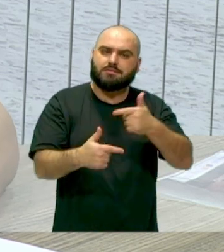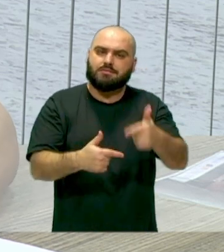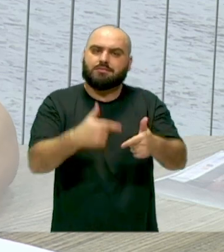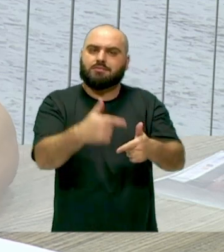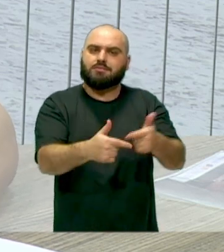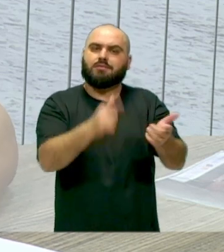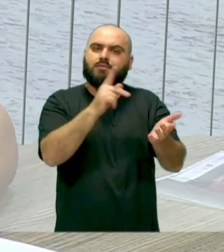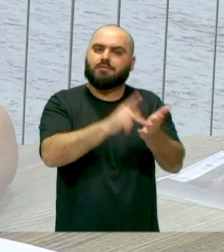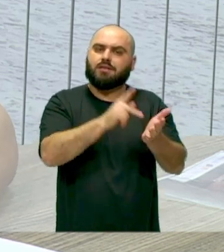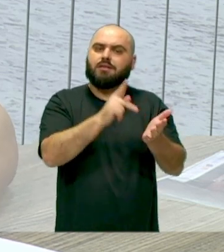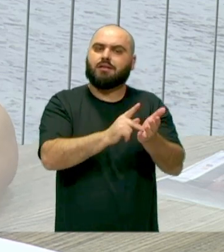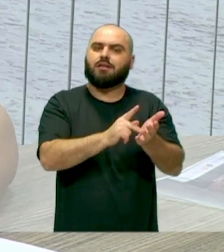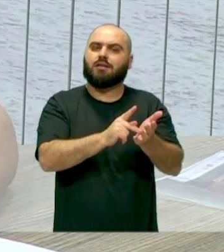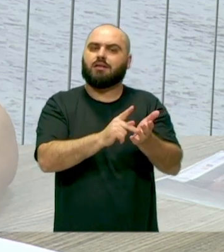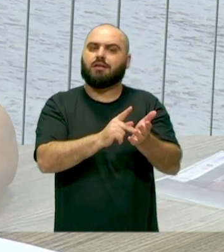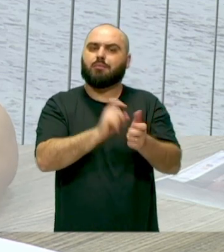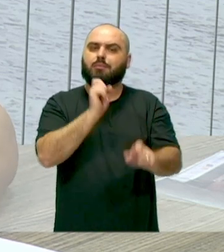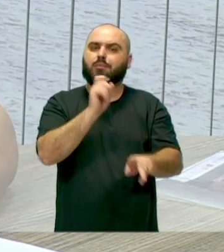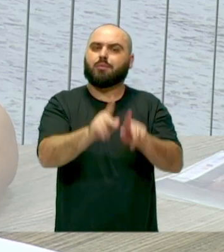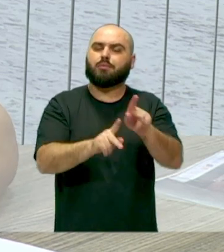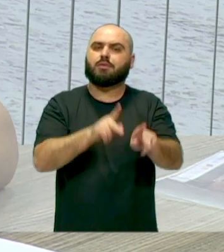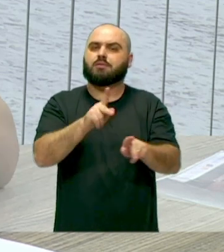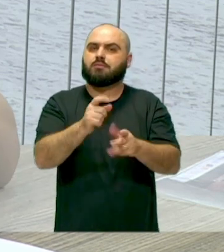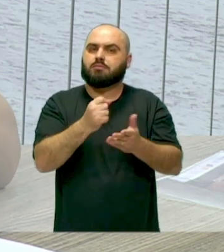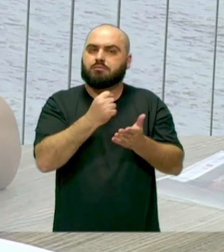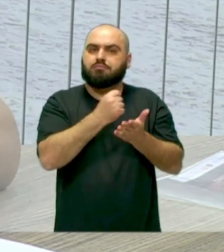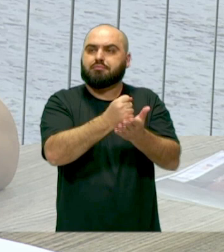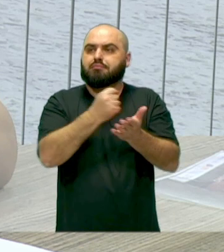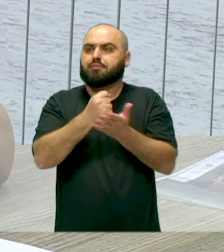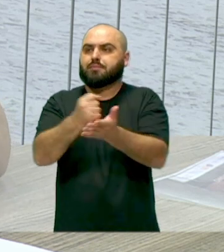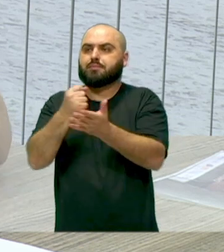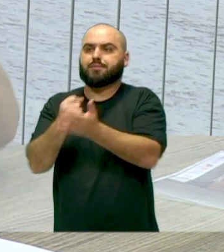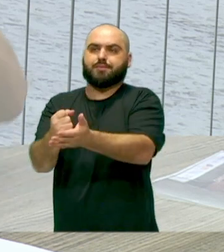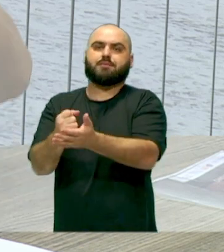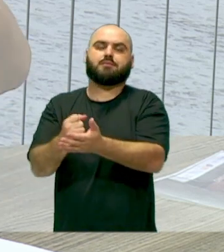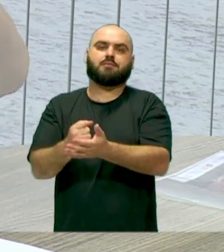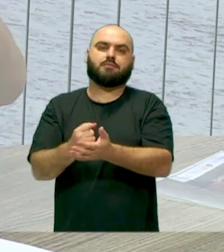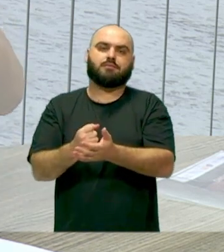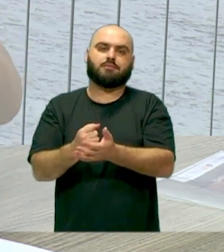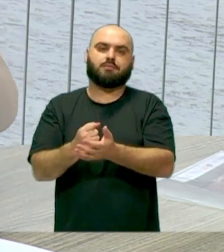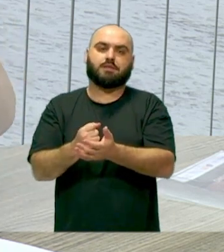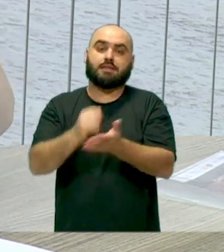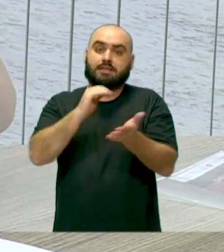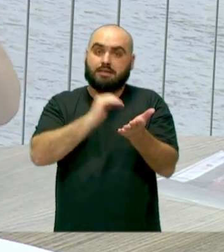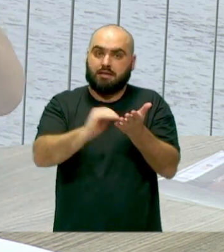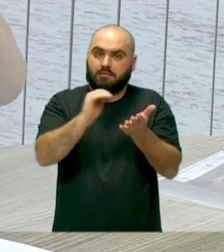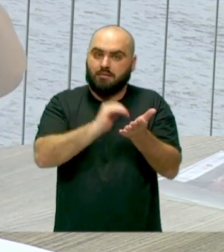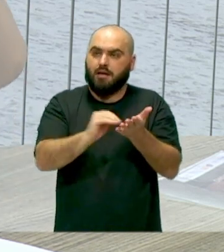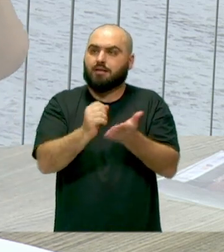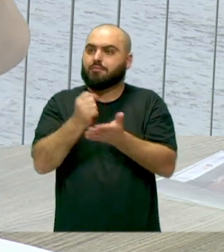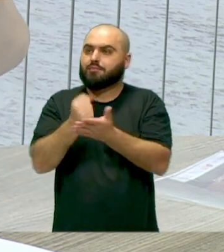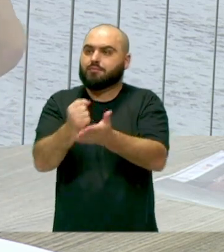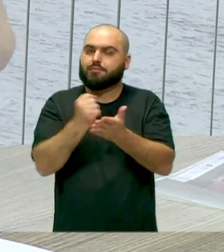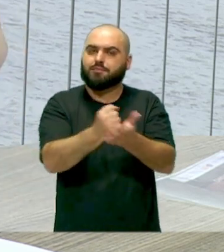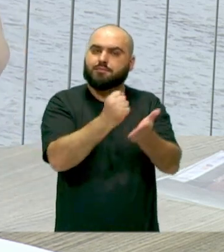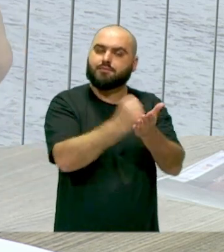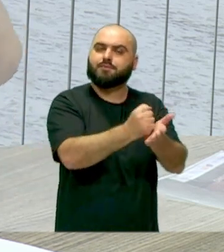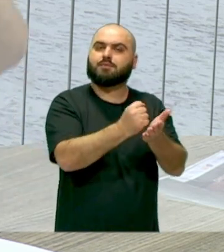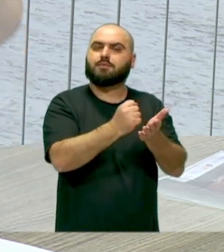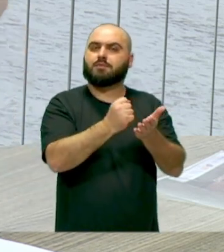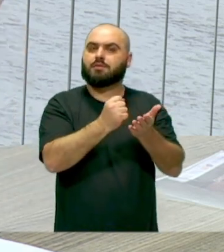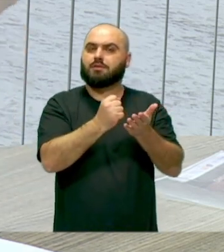de conscientizar a população, de conscientizar os secretários, de conscientizar